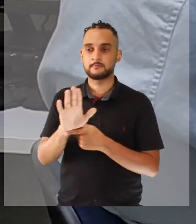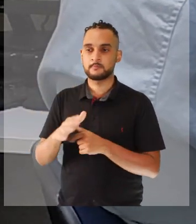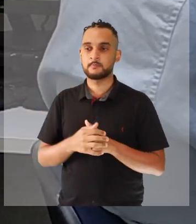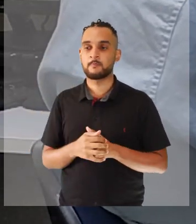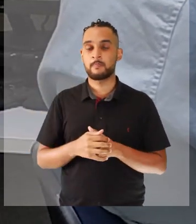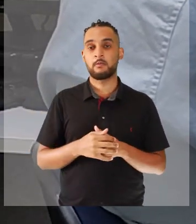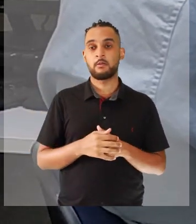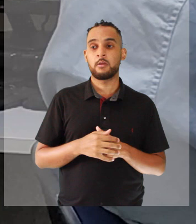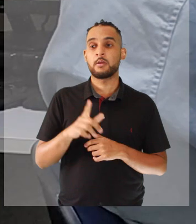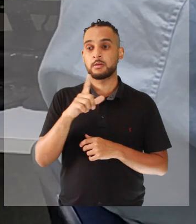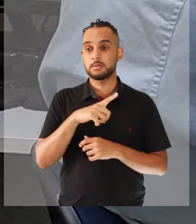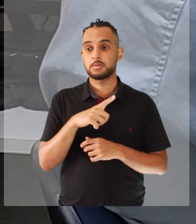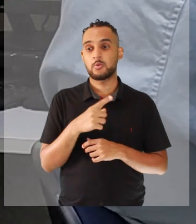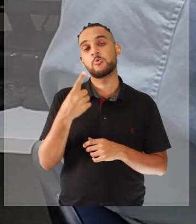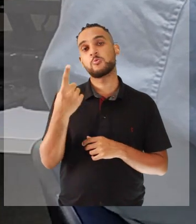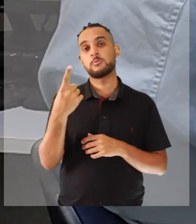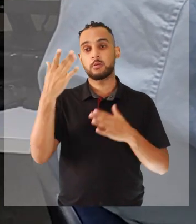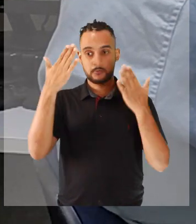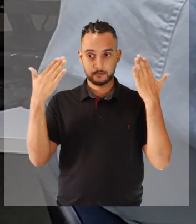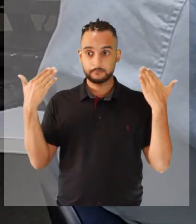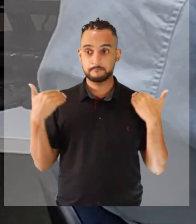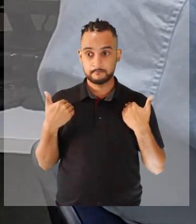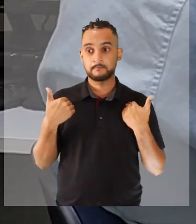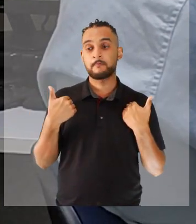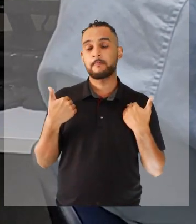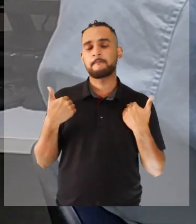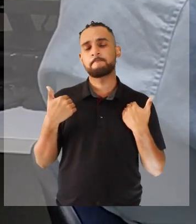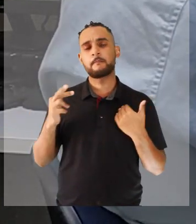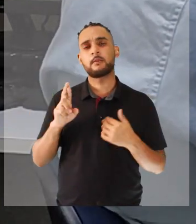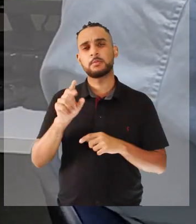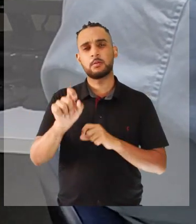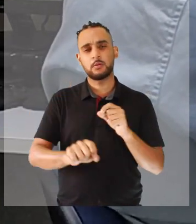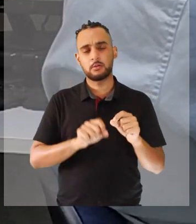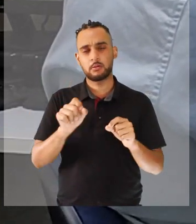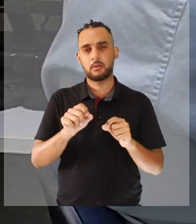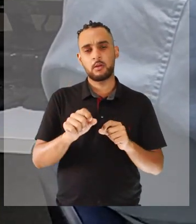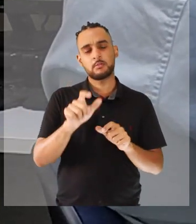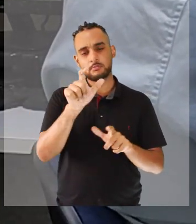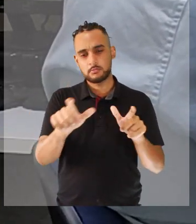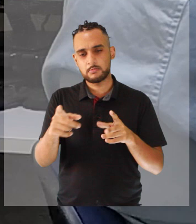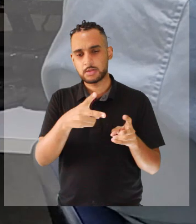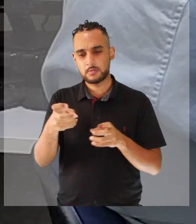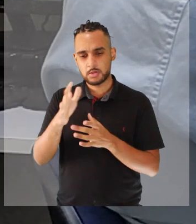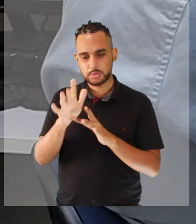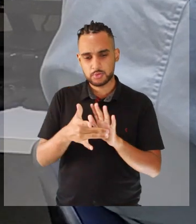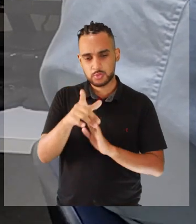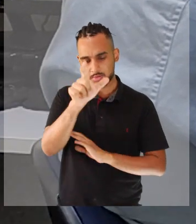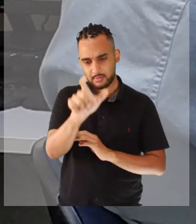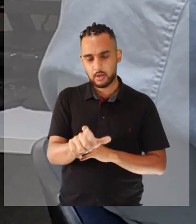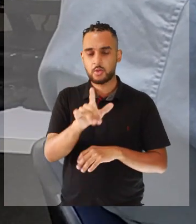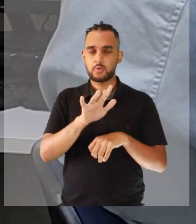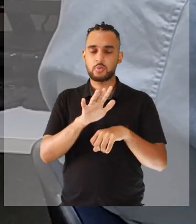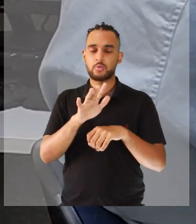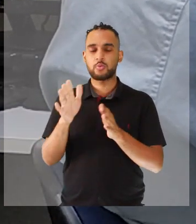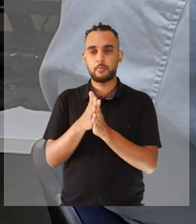E hoje, né, o cerne de uma irmã franciscana dos pobres é ver Cristo no pobre e